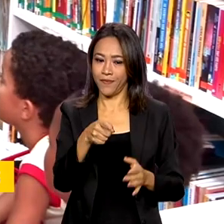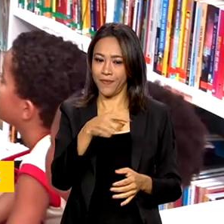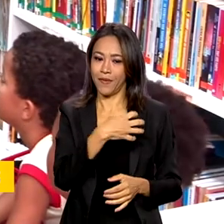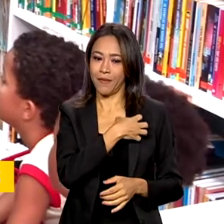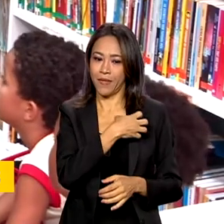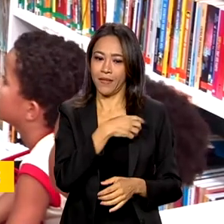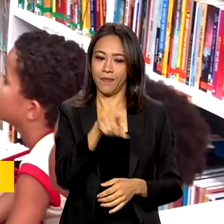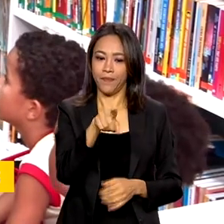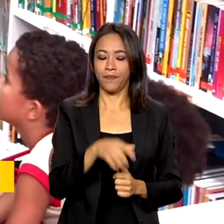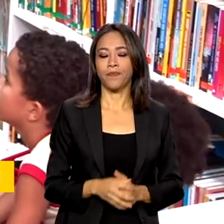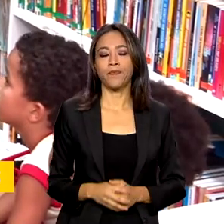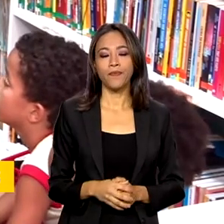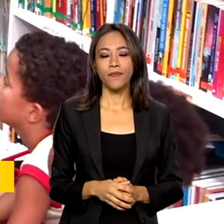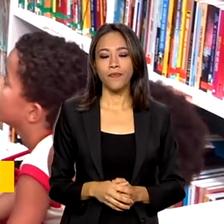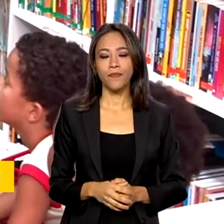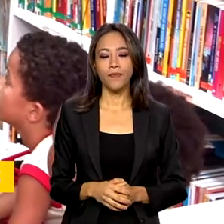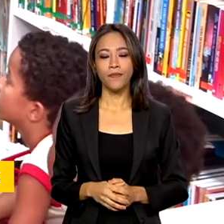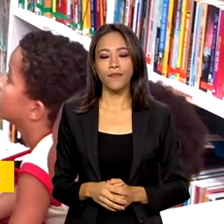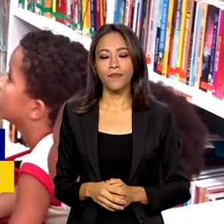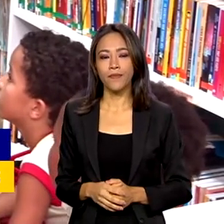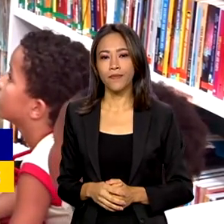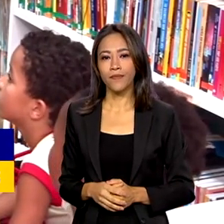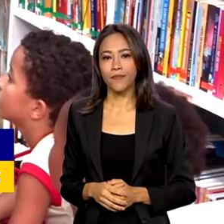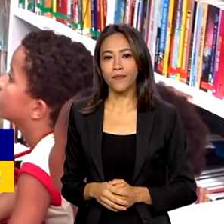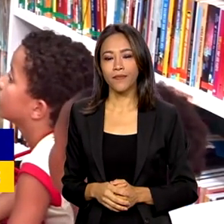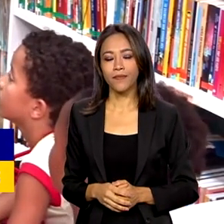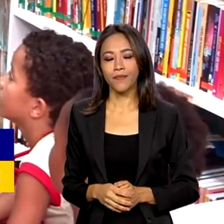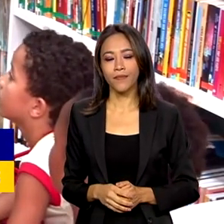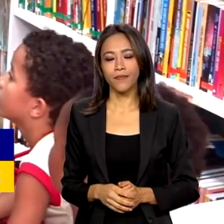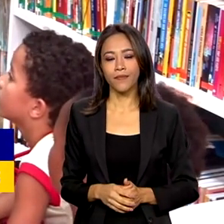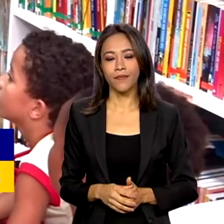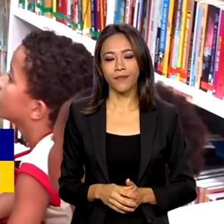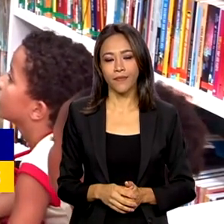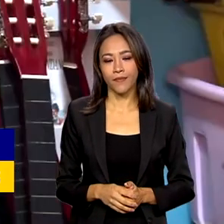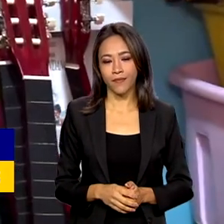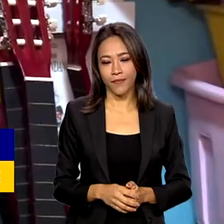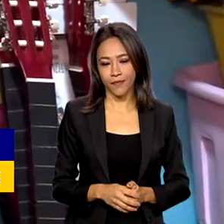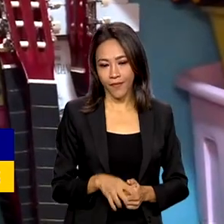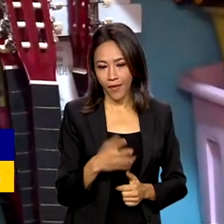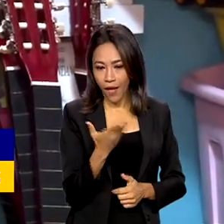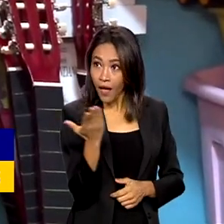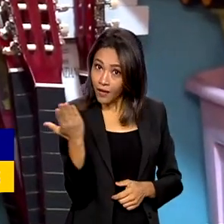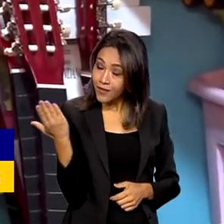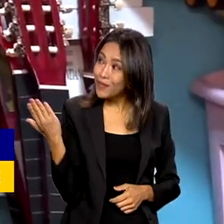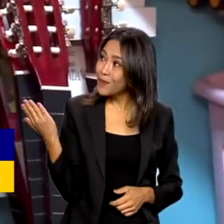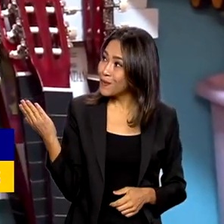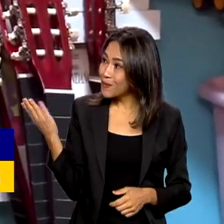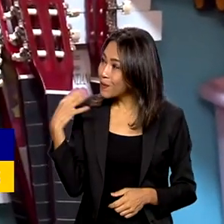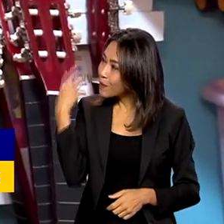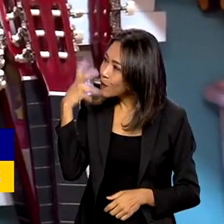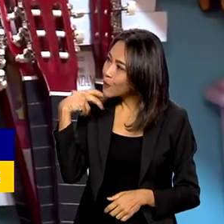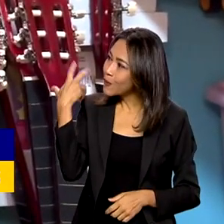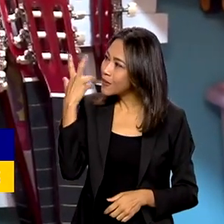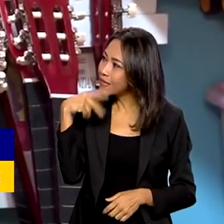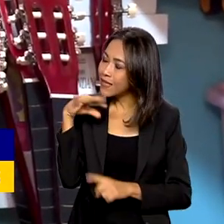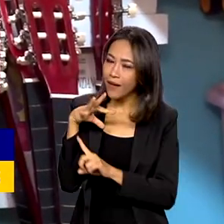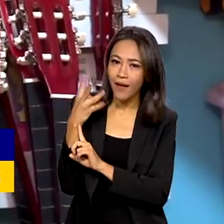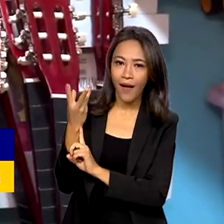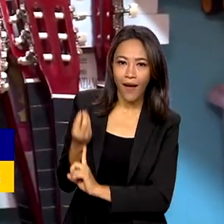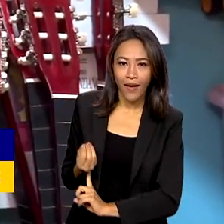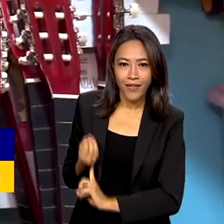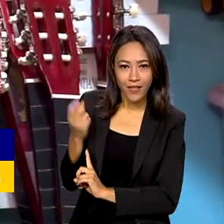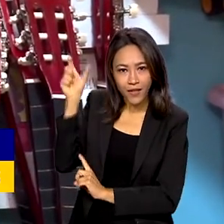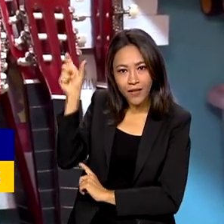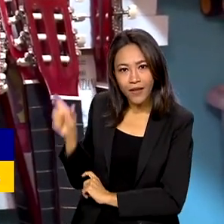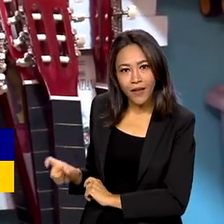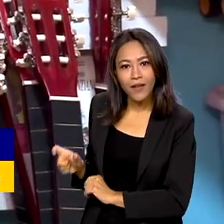homem também chora, menina morena. É assim, com muita música e arte, que o cantor